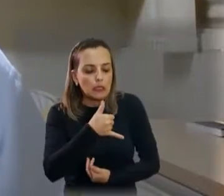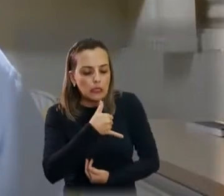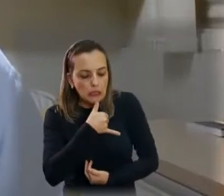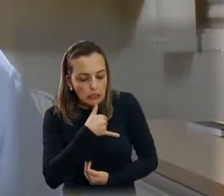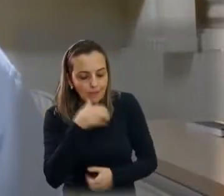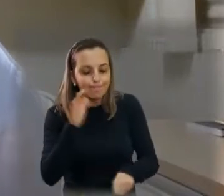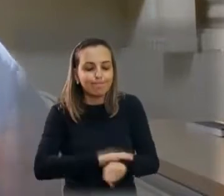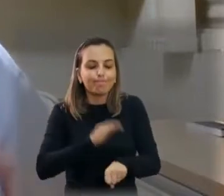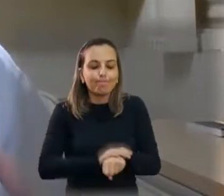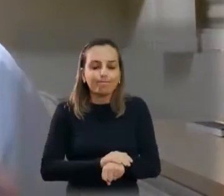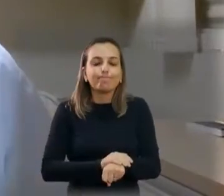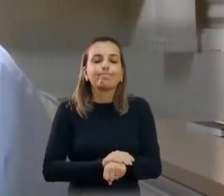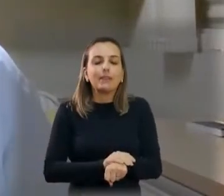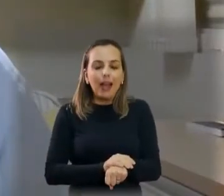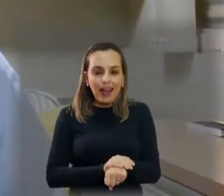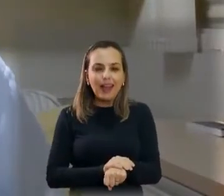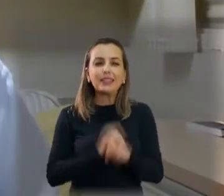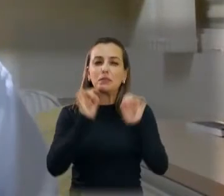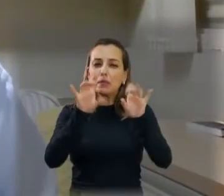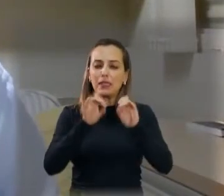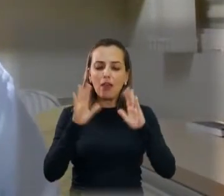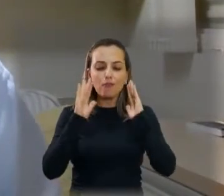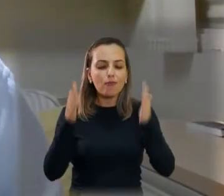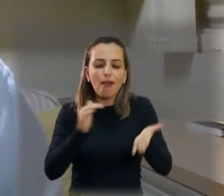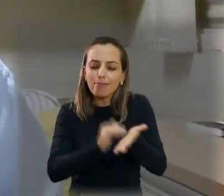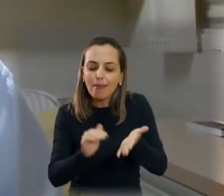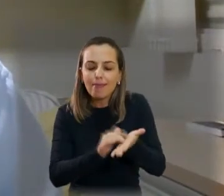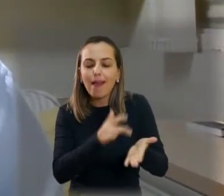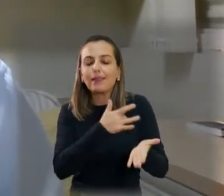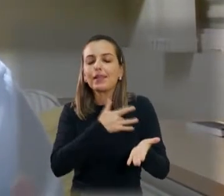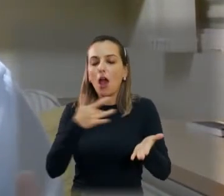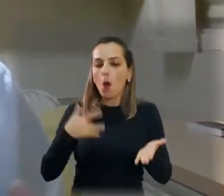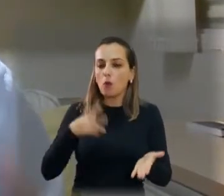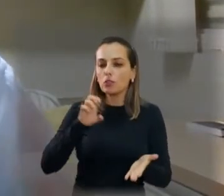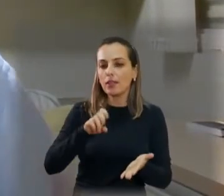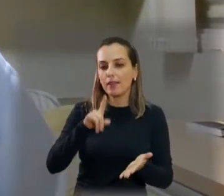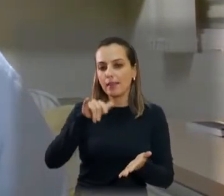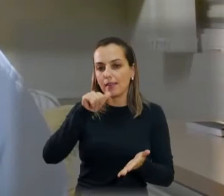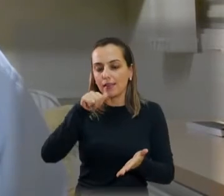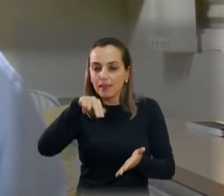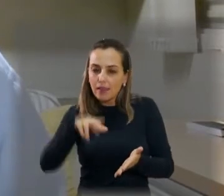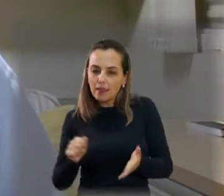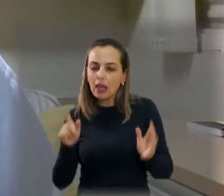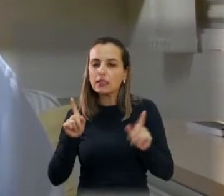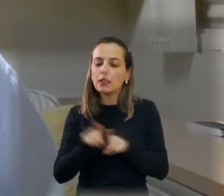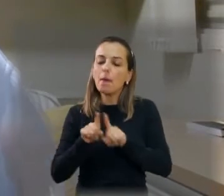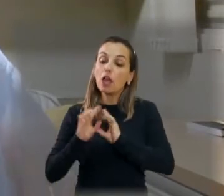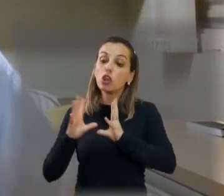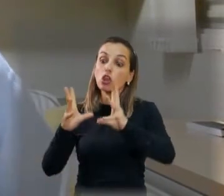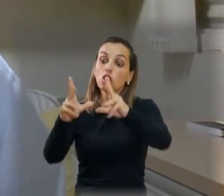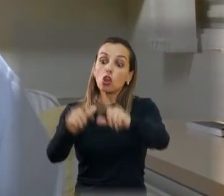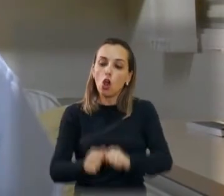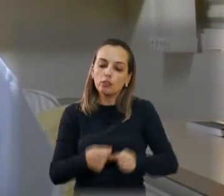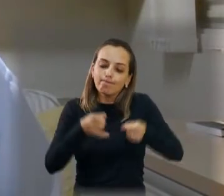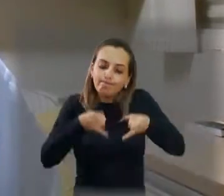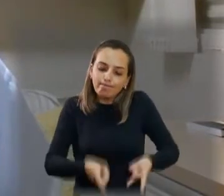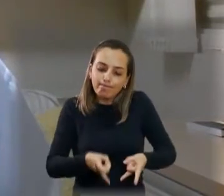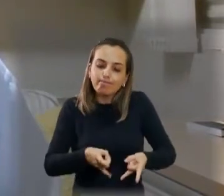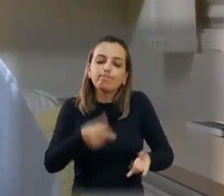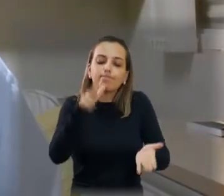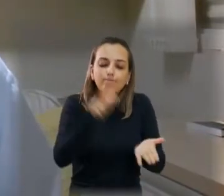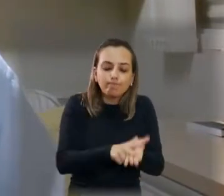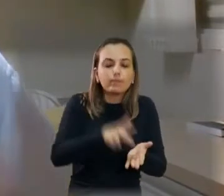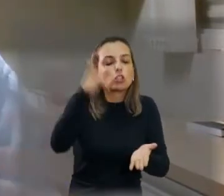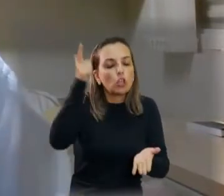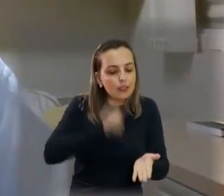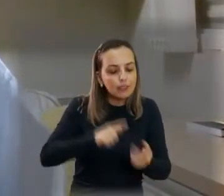nesse momento, nossa especial mensagem para a Eliana, não só que ela e todas as demais pessoas internadas consigam vencer esse